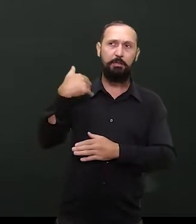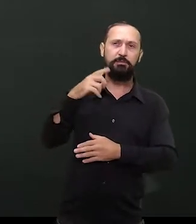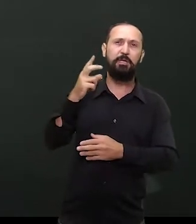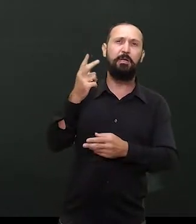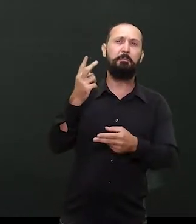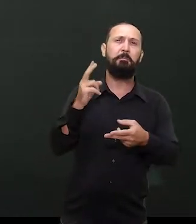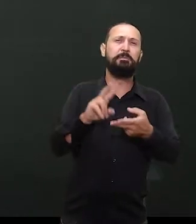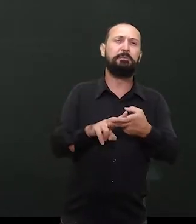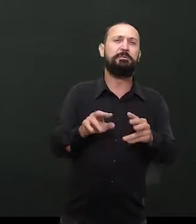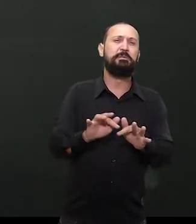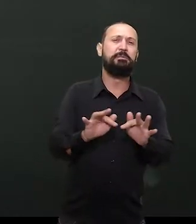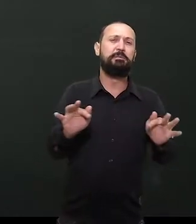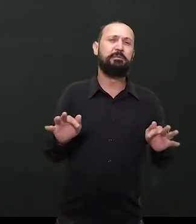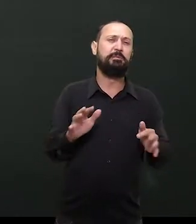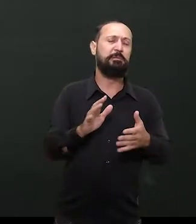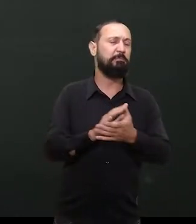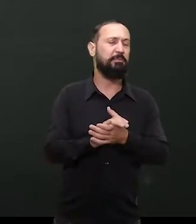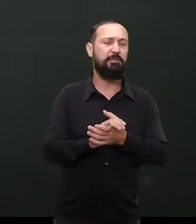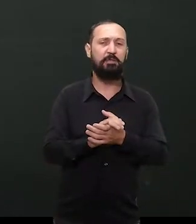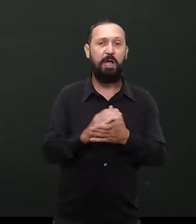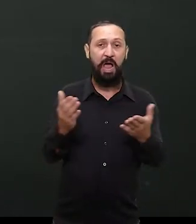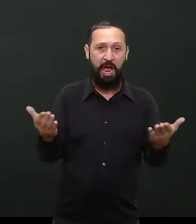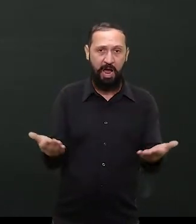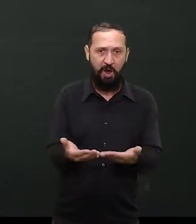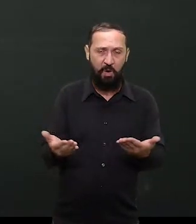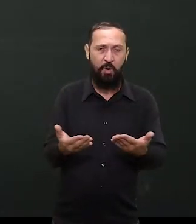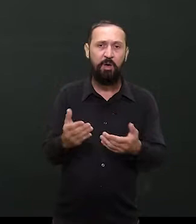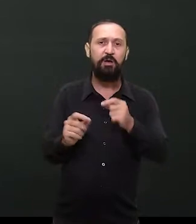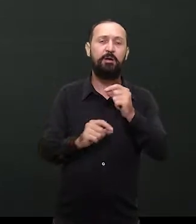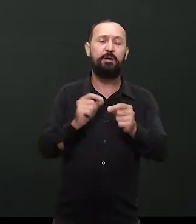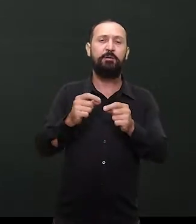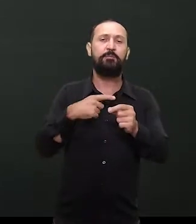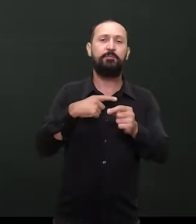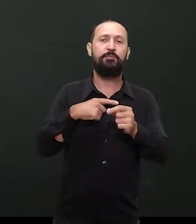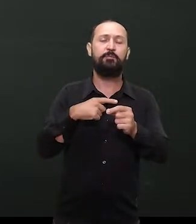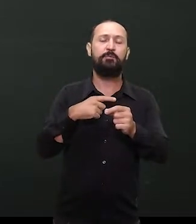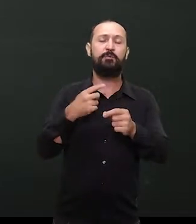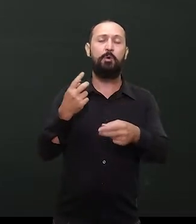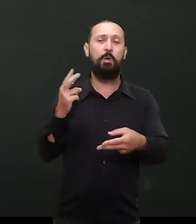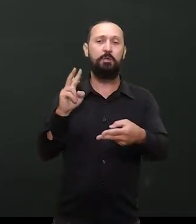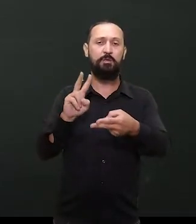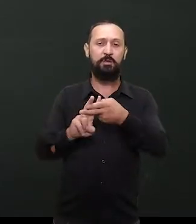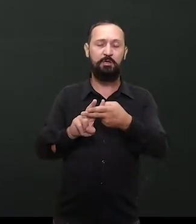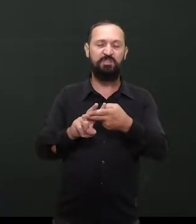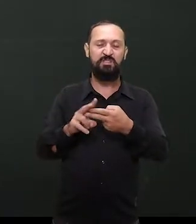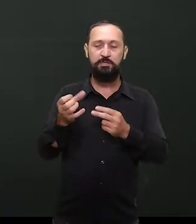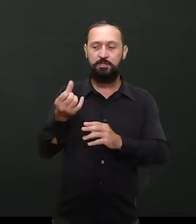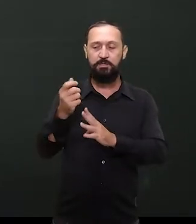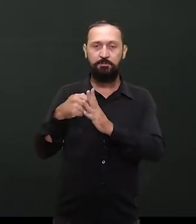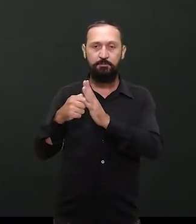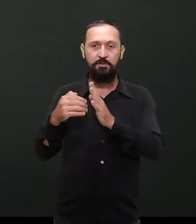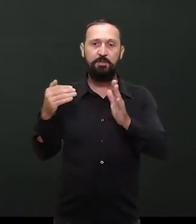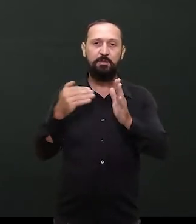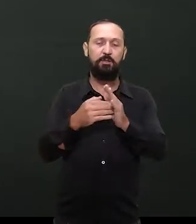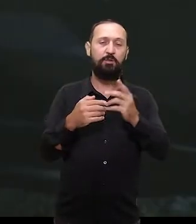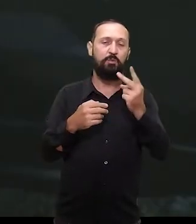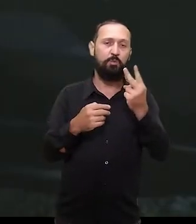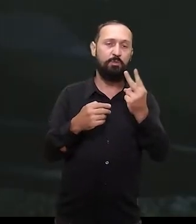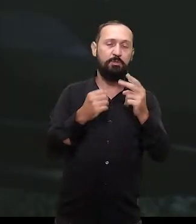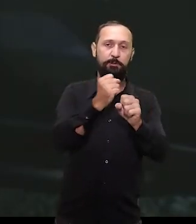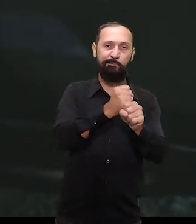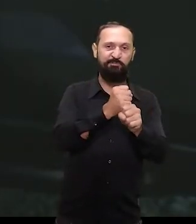antes era uma prisão simples né Por ser contravenção agora passou para reclusão de seis meses a dois